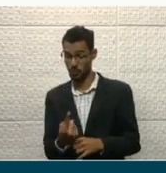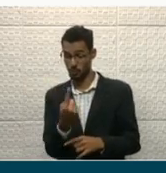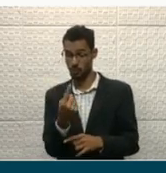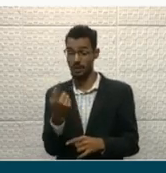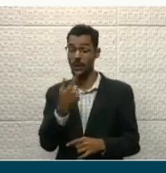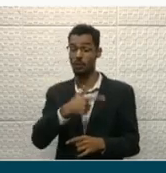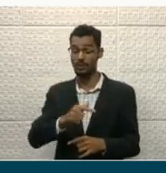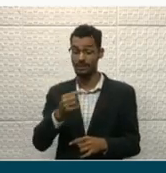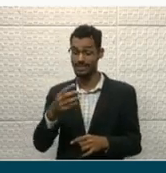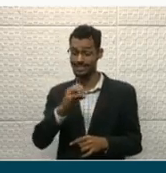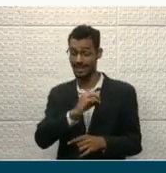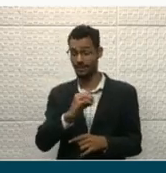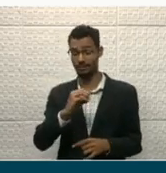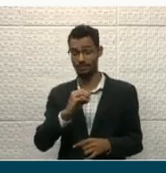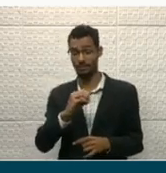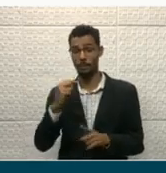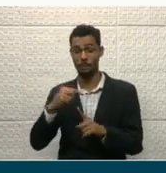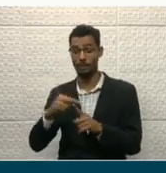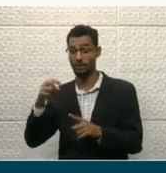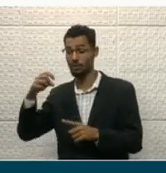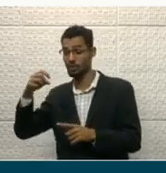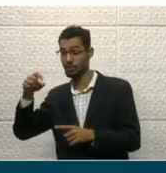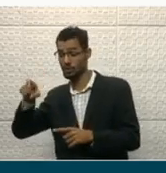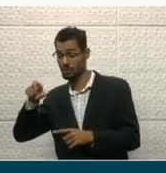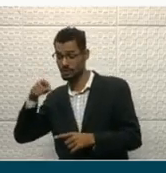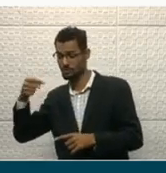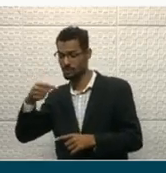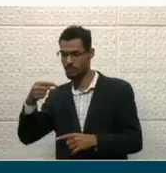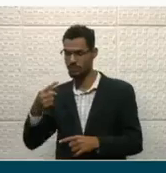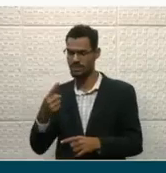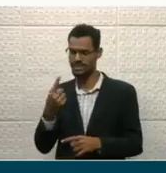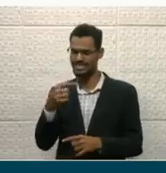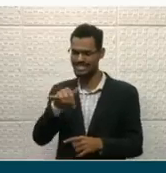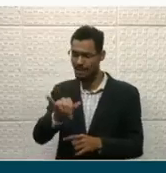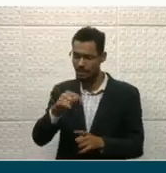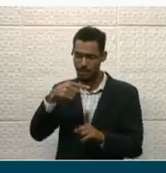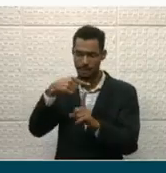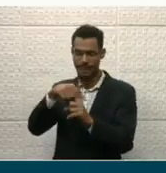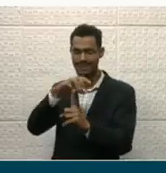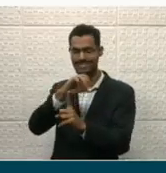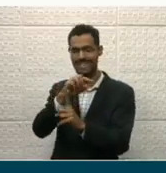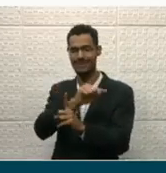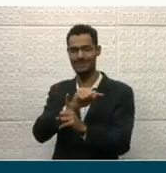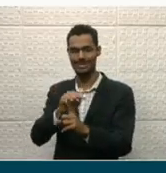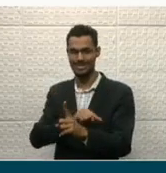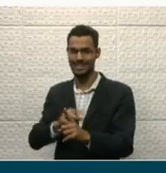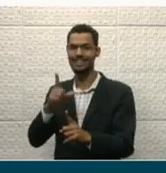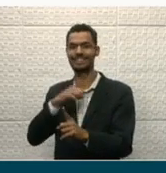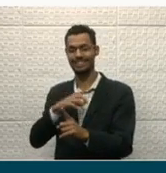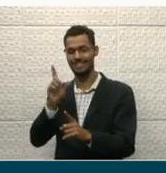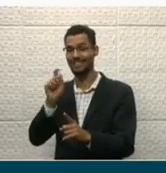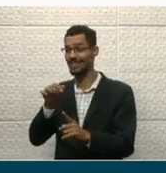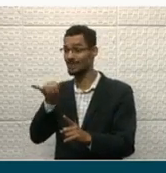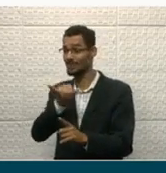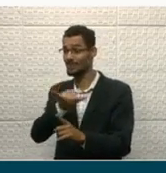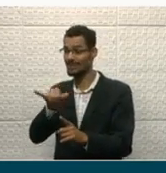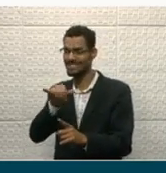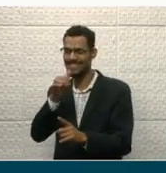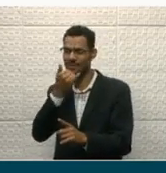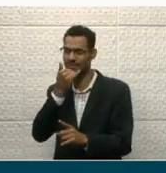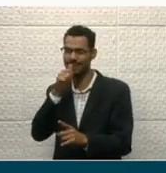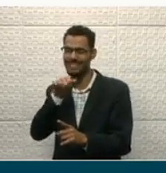na terceira é 0, porque seria x menos y mais 0z, já que o termo z não está